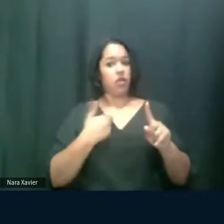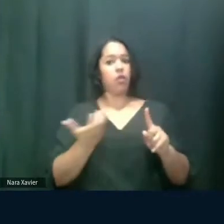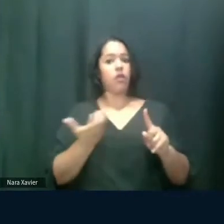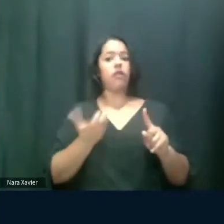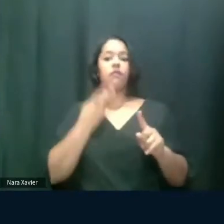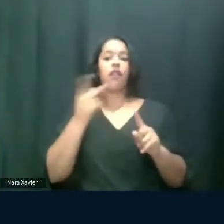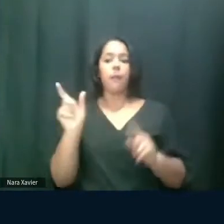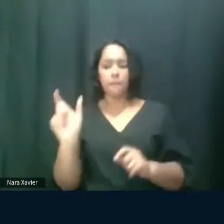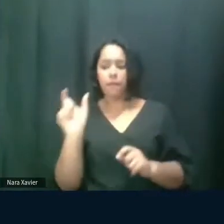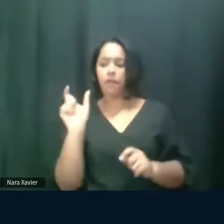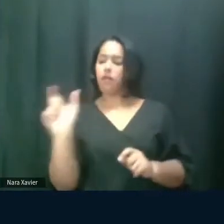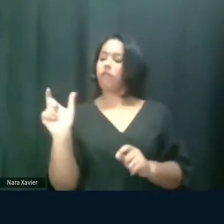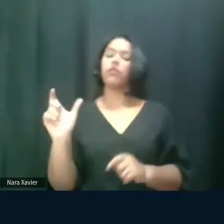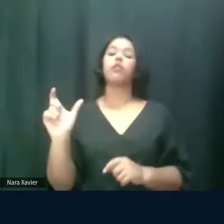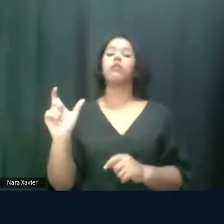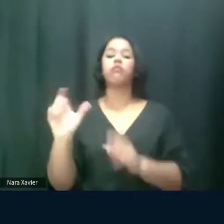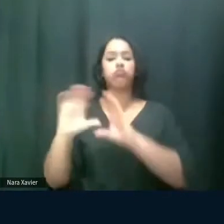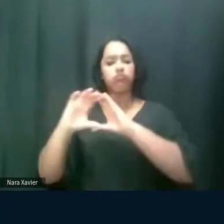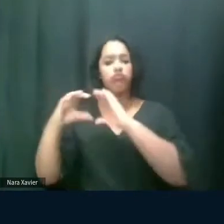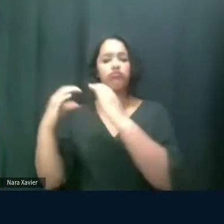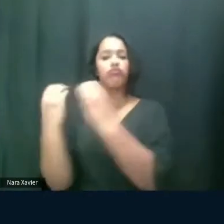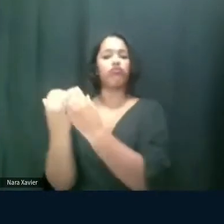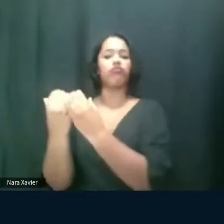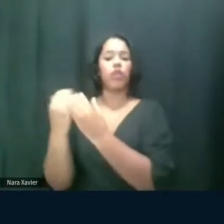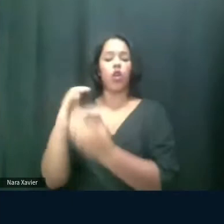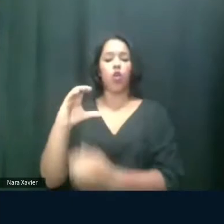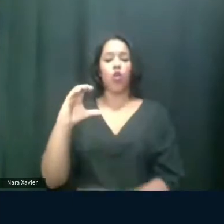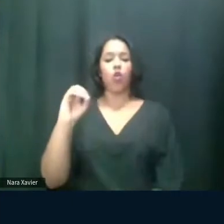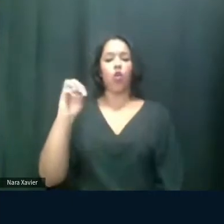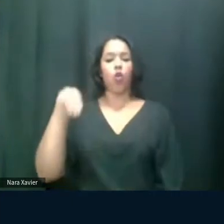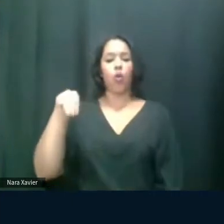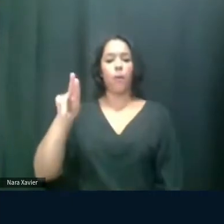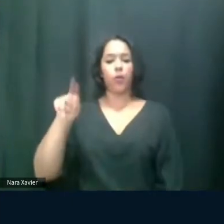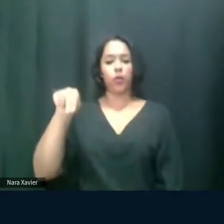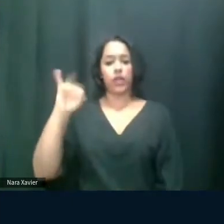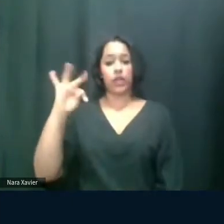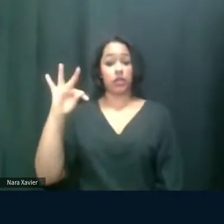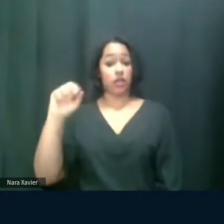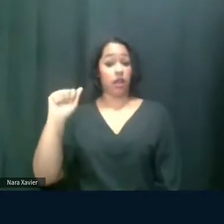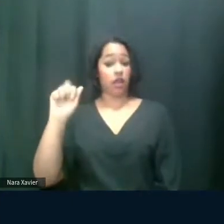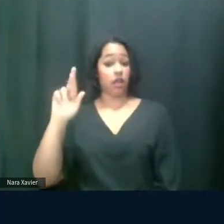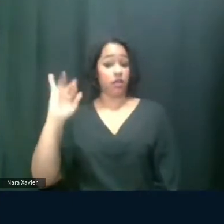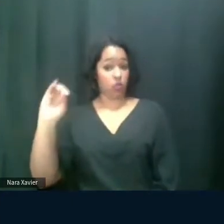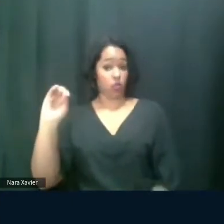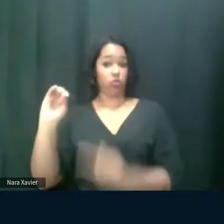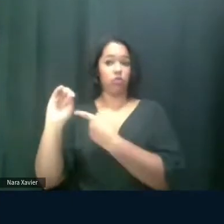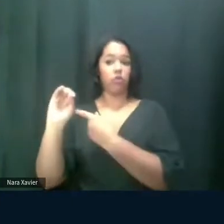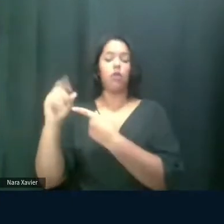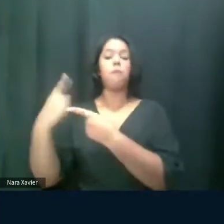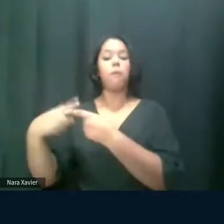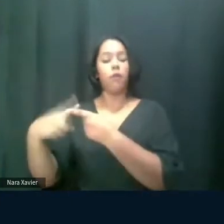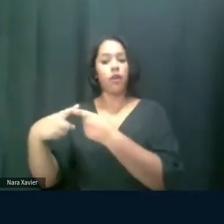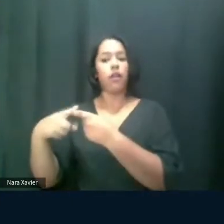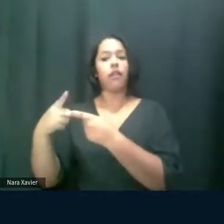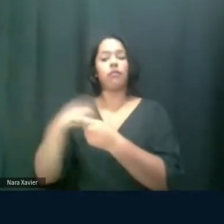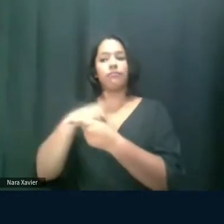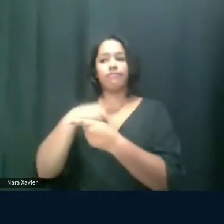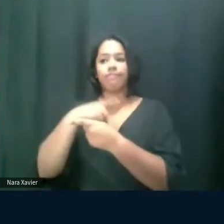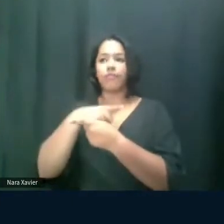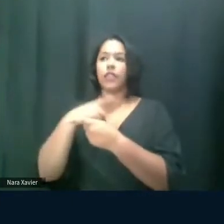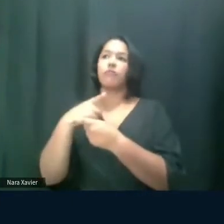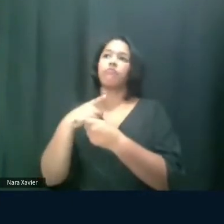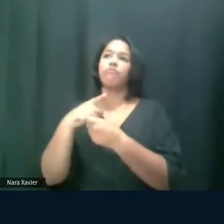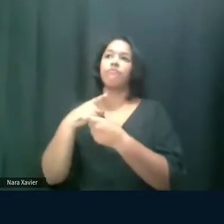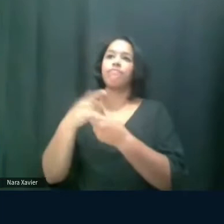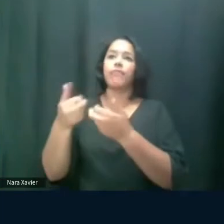termo comunitário justamente porque ele traz com ele algo que leva para a discussão a questão da